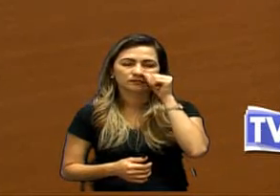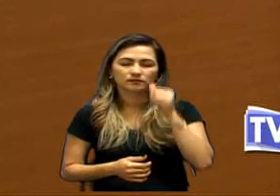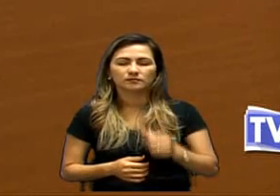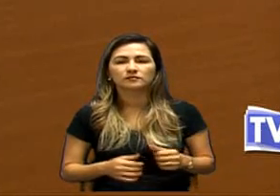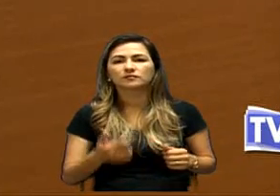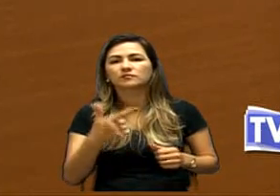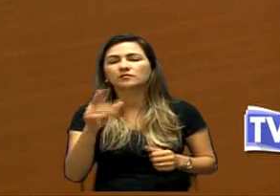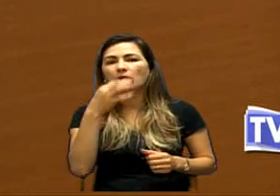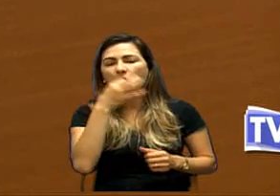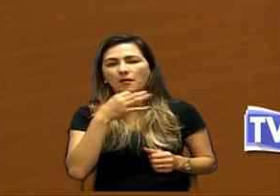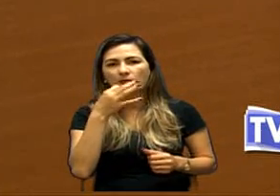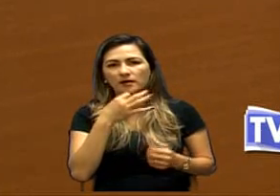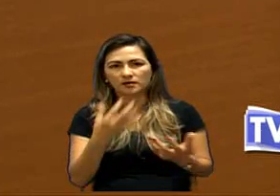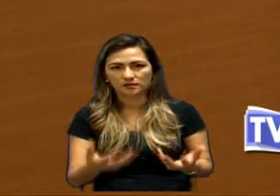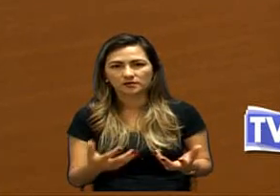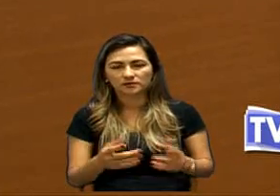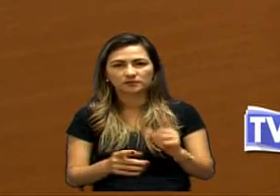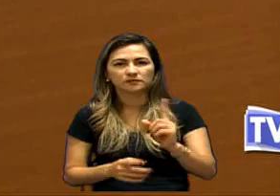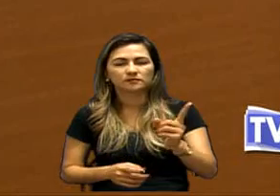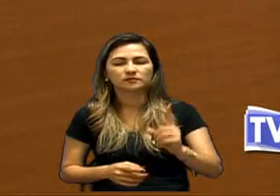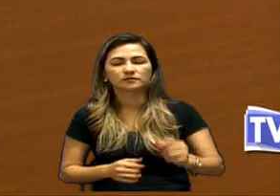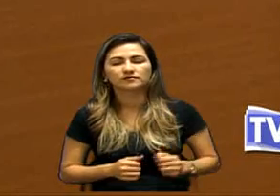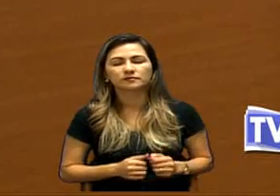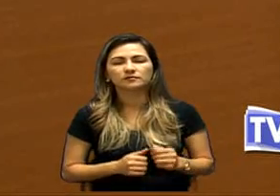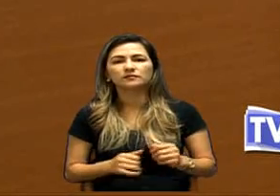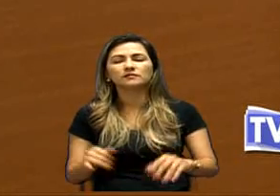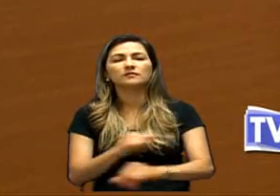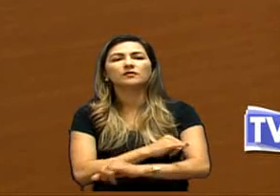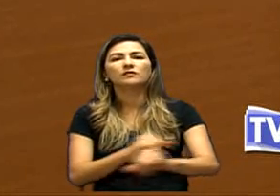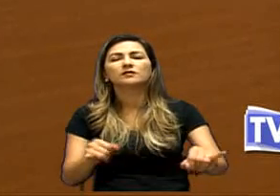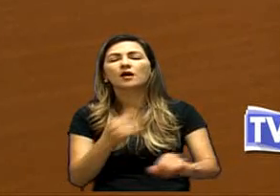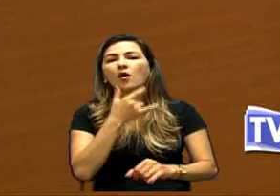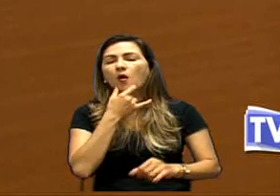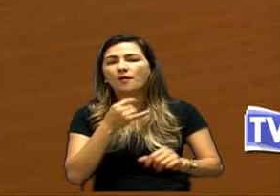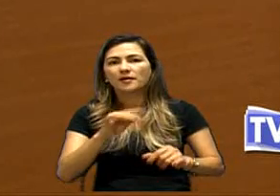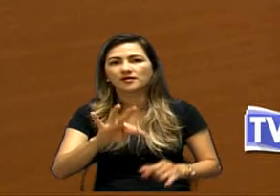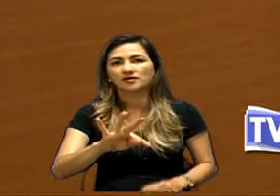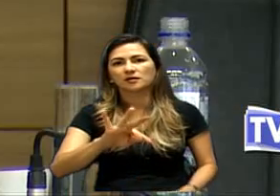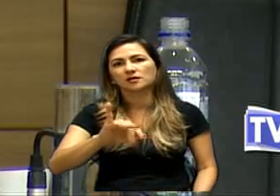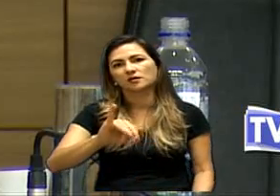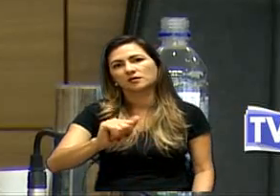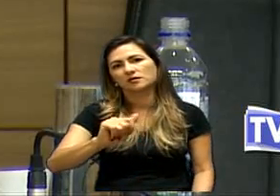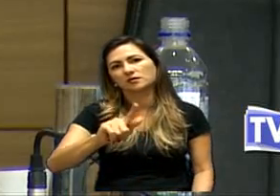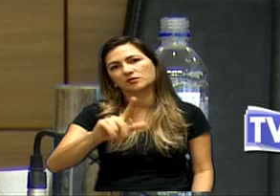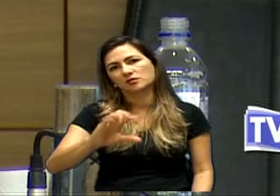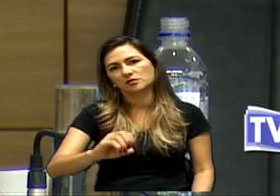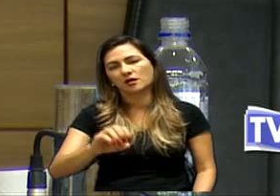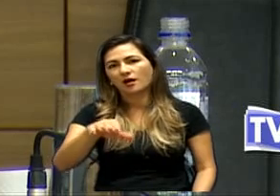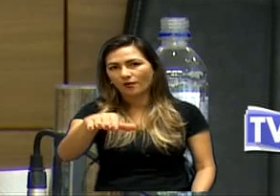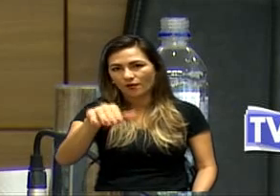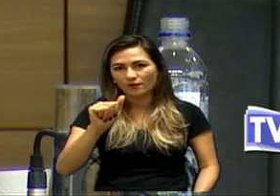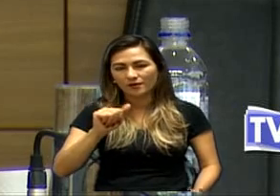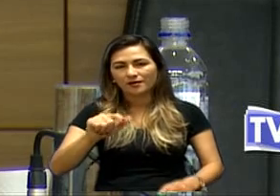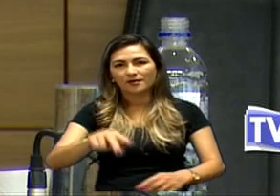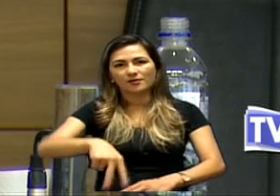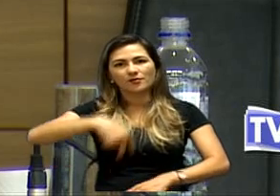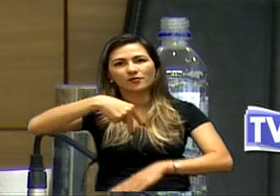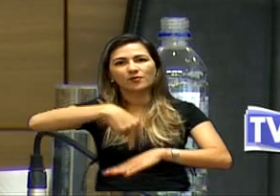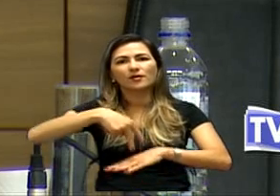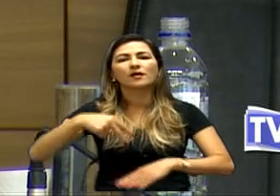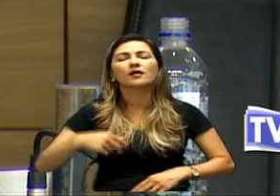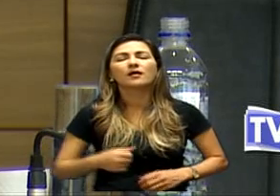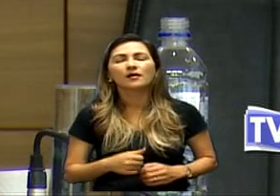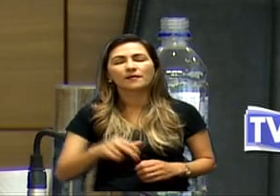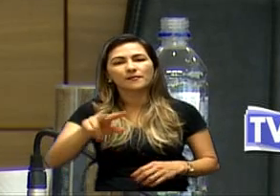verbal? Eu vou abrir, eu só quero citar quem está presente aqui hoje, o Tiago Barbeiro. Peço que fique em pé, por favor, Tiago. O Tiago faz um trabalho